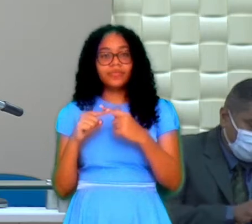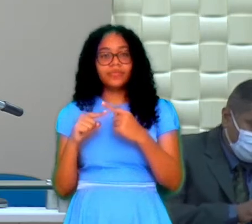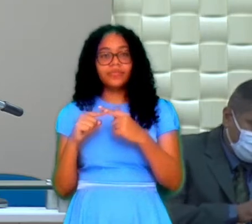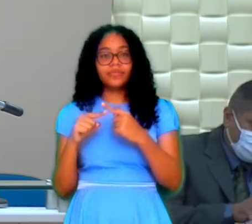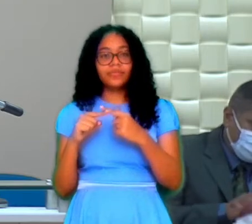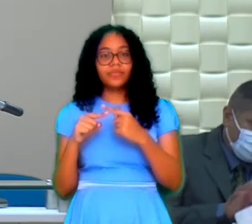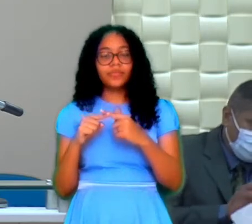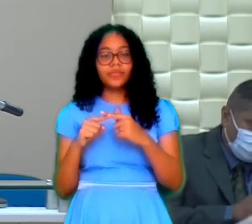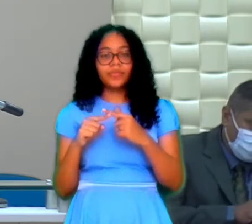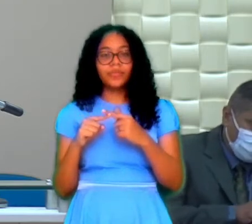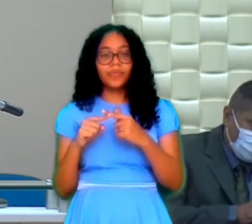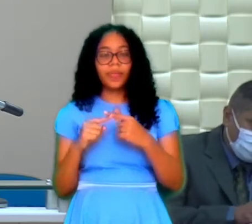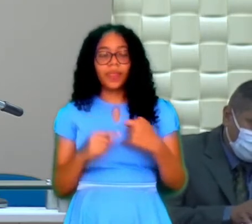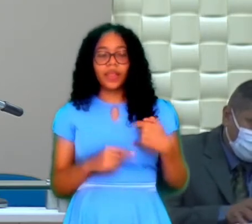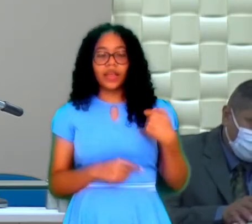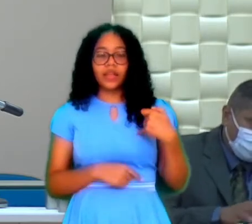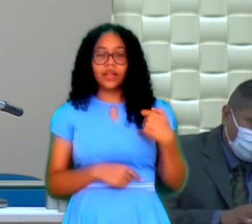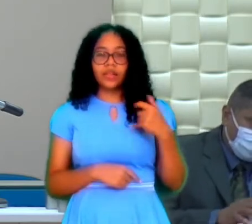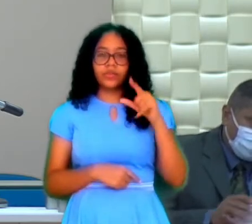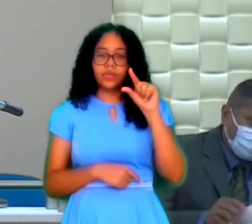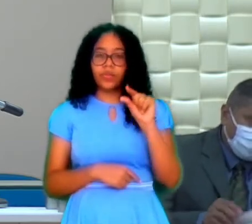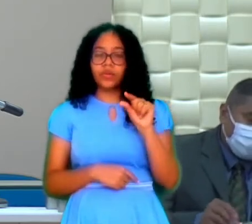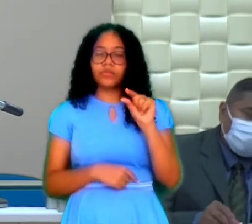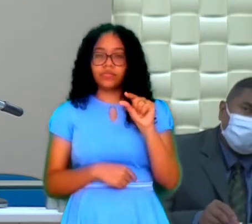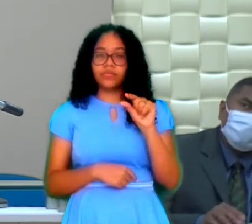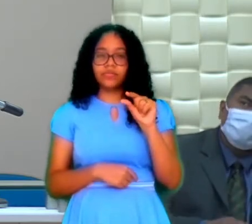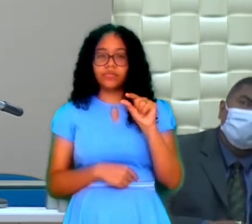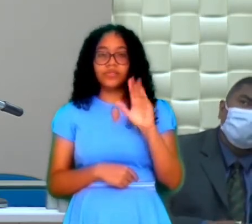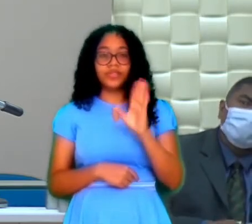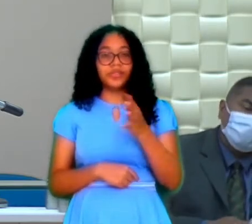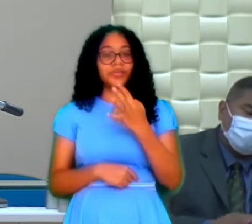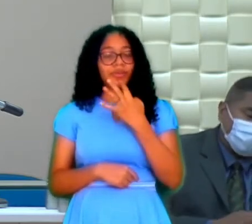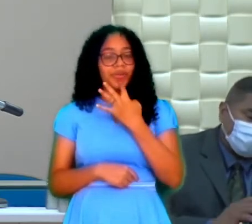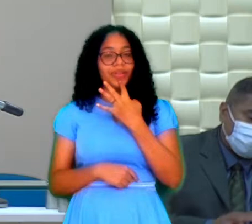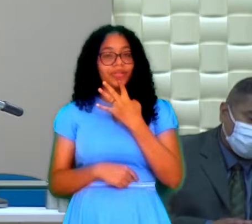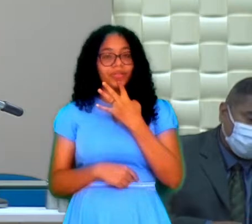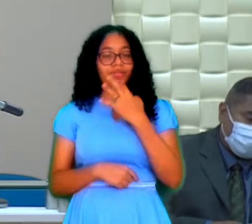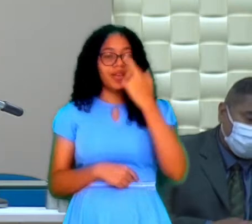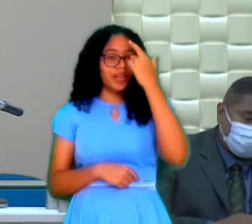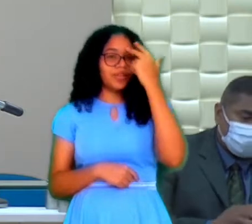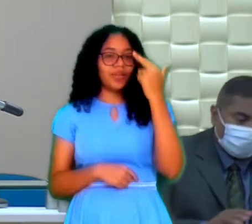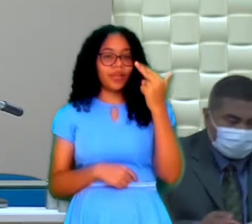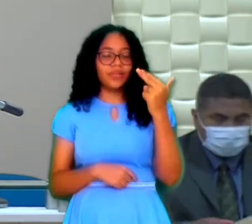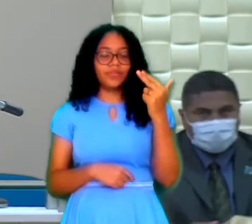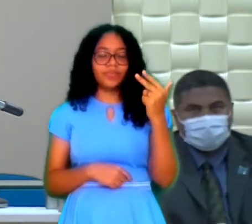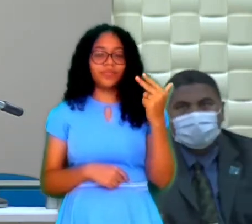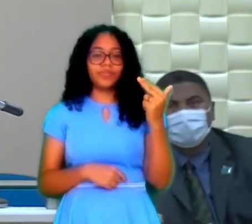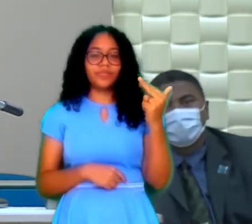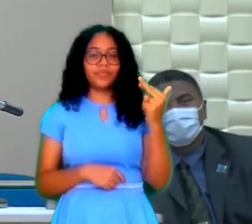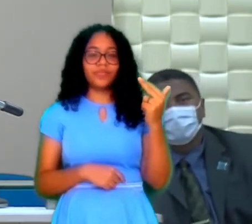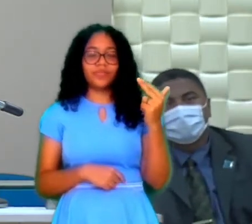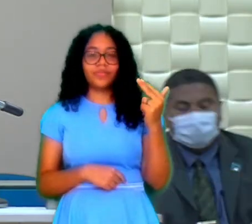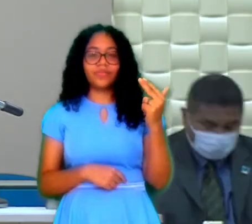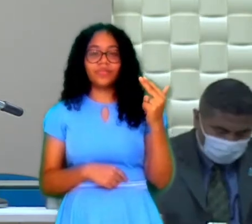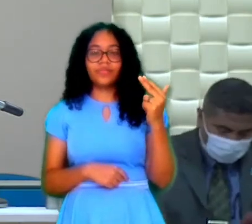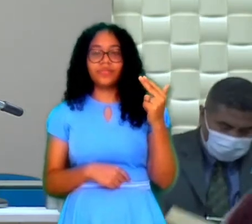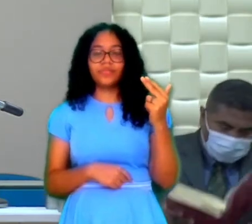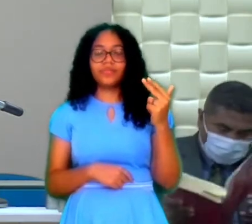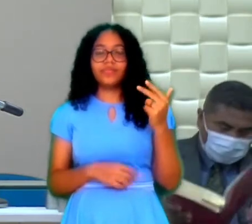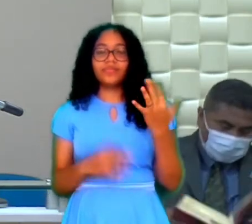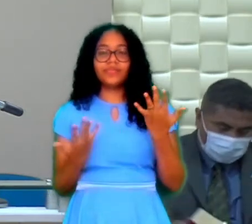pequena idade que eles possuem e já conhecem muito bem essa história. Então,